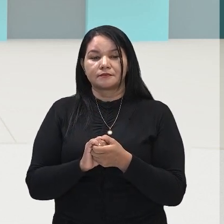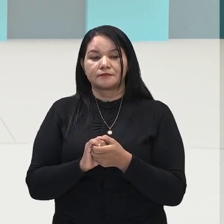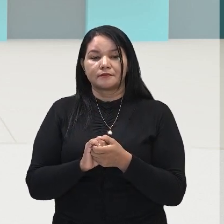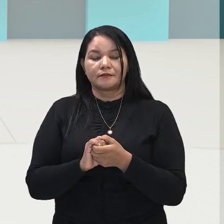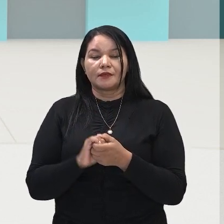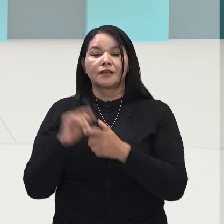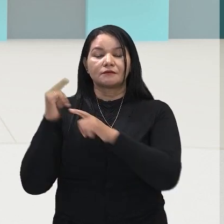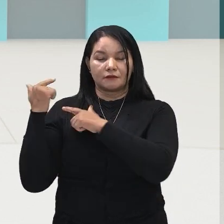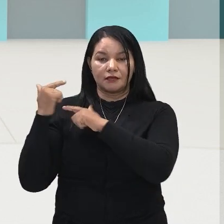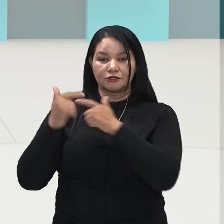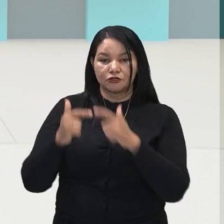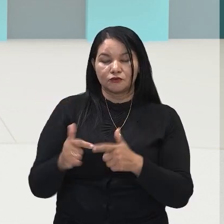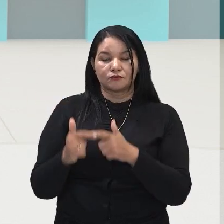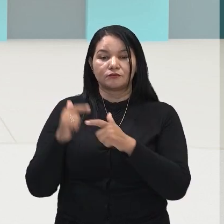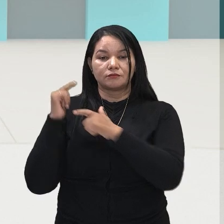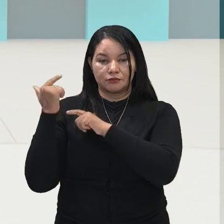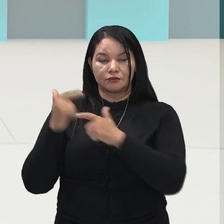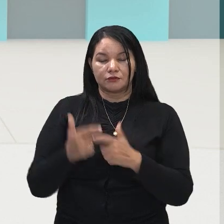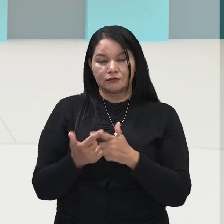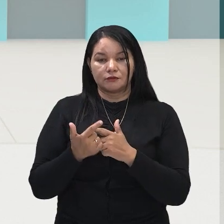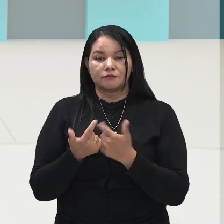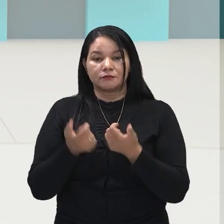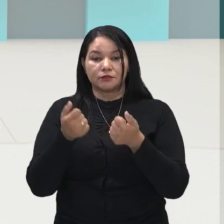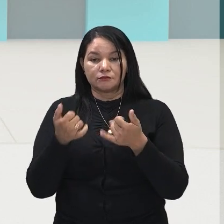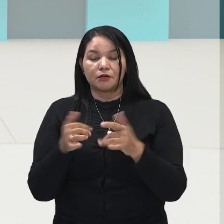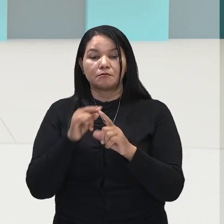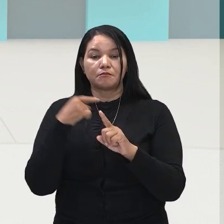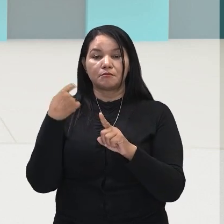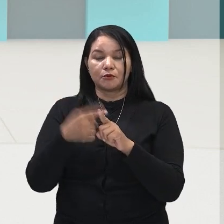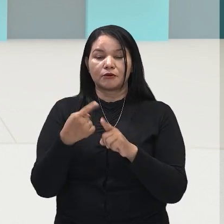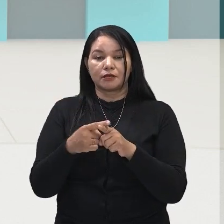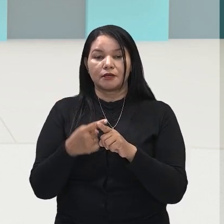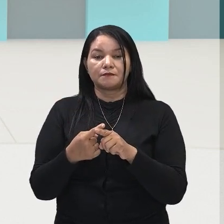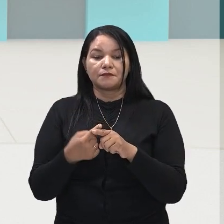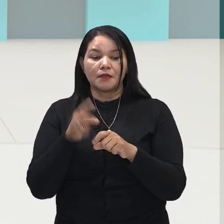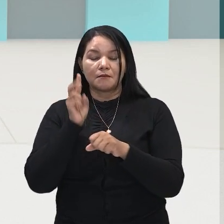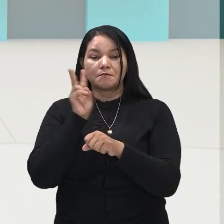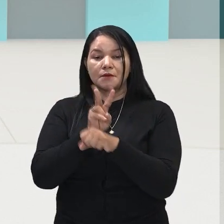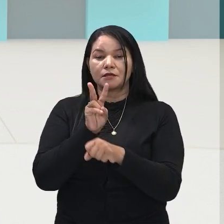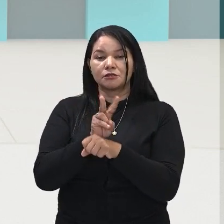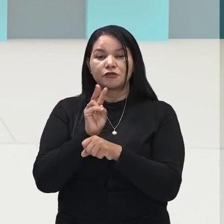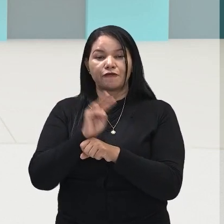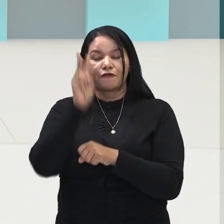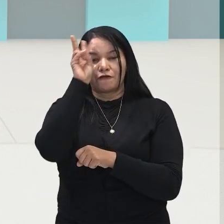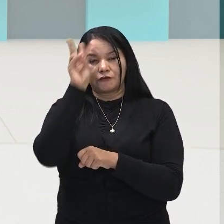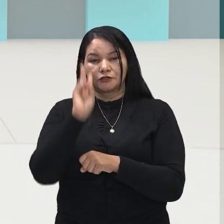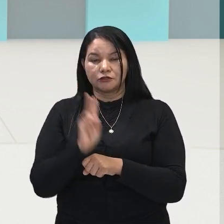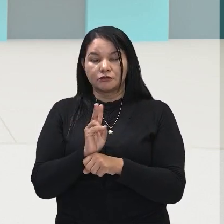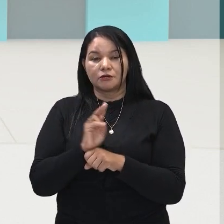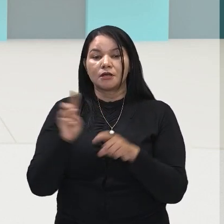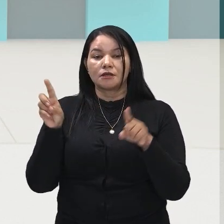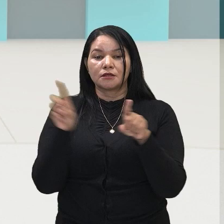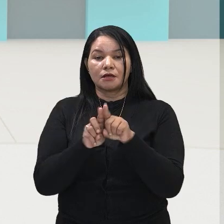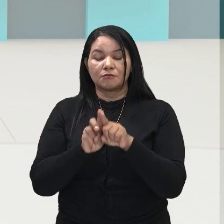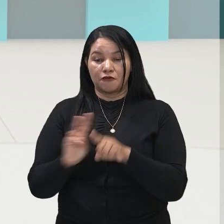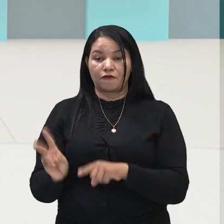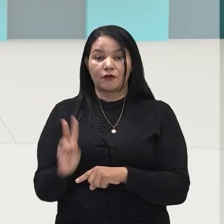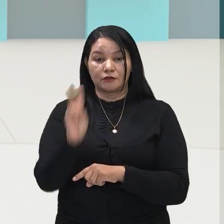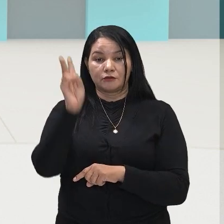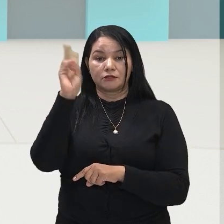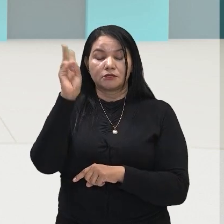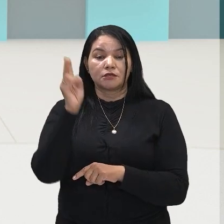tradicional, podemos dizer dessa forma, porque ele vai preservar uma história, vai trazer a questão da valorização